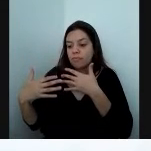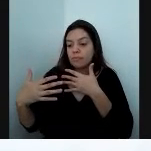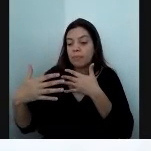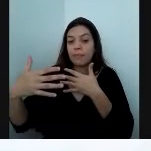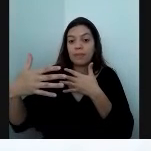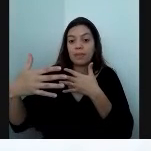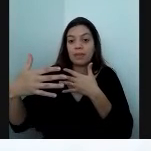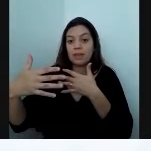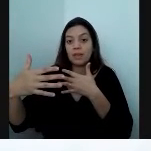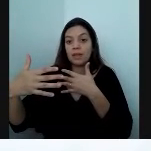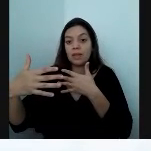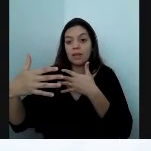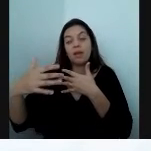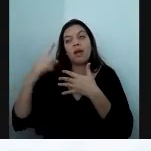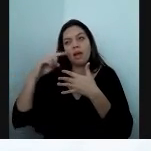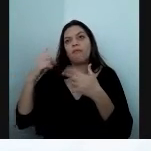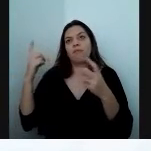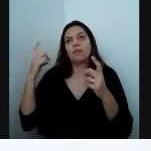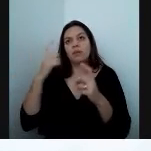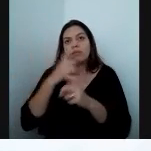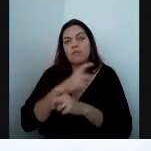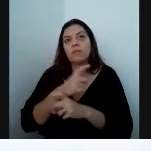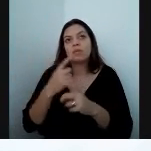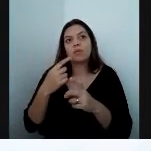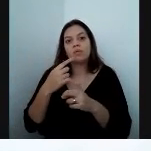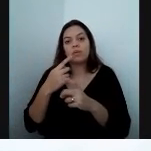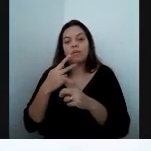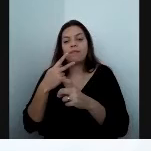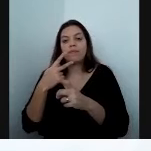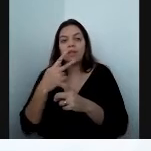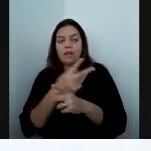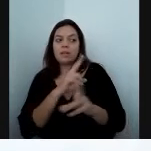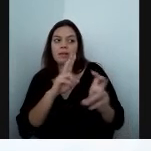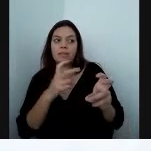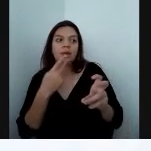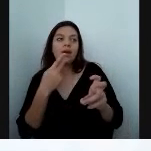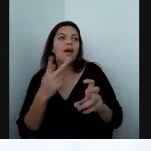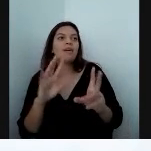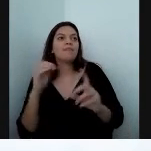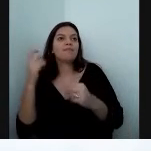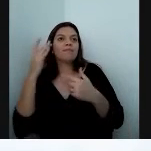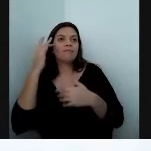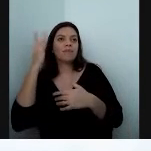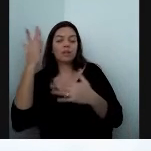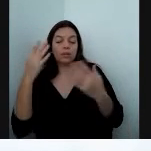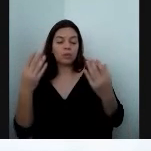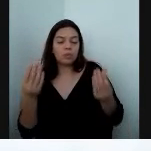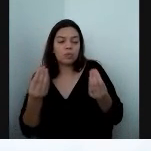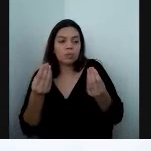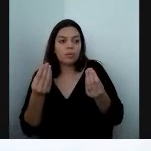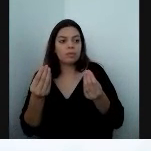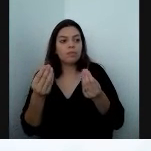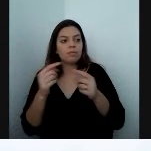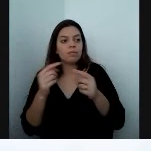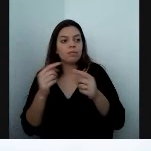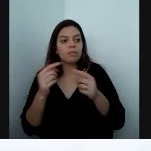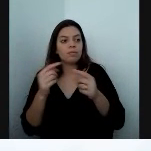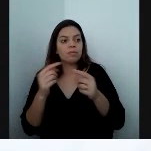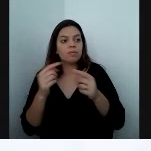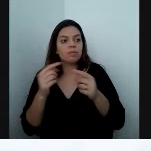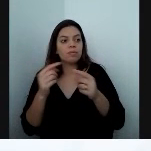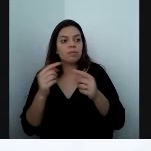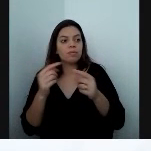difícil. Quer dizer, foi muito difícil. É duro falar isso, né? Foi muito difícil, Mas mas podia ter sido tivemos pior. anos. Uhum. Eu sei o que você quer Sim, dizer, podia ser. continuamos